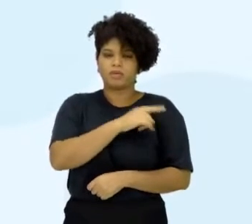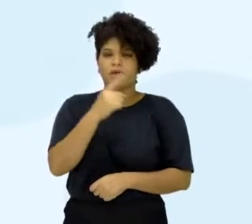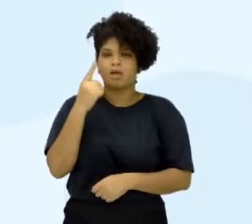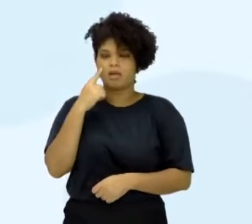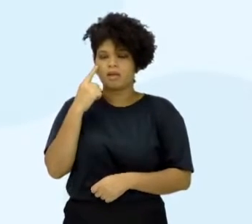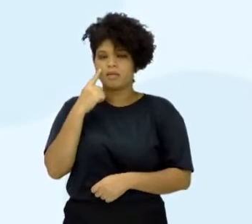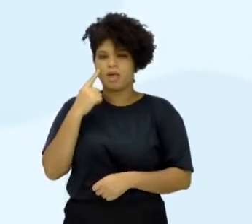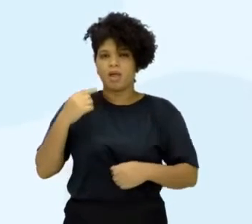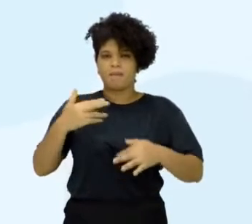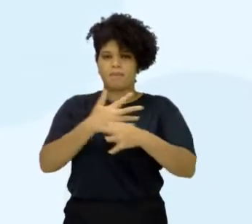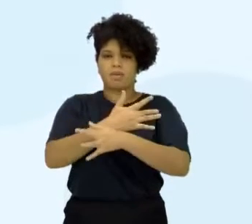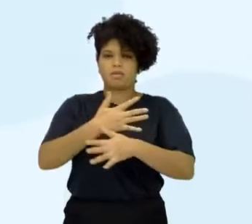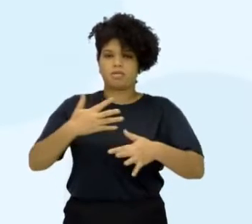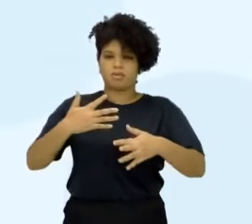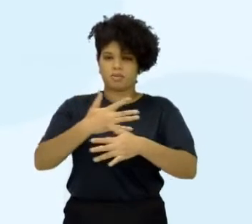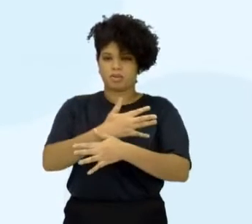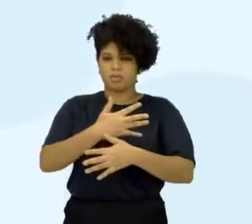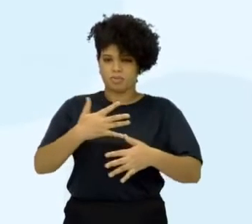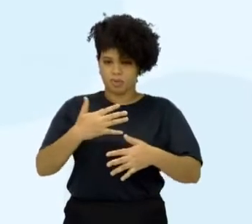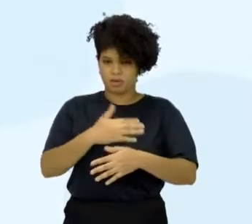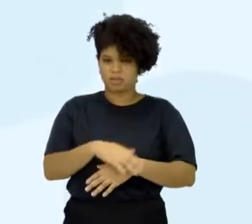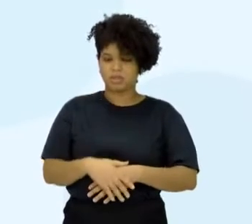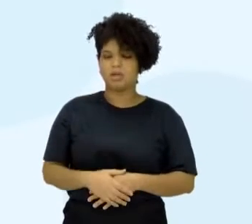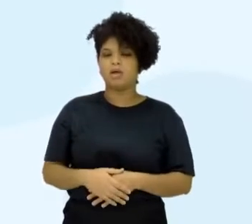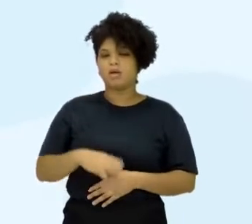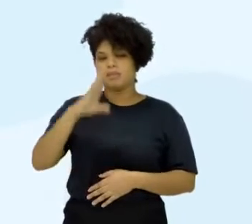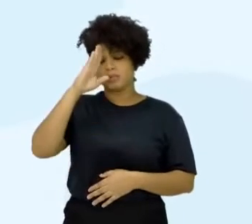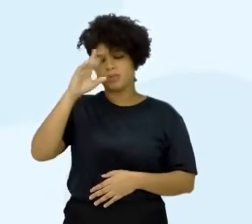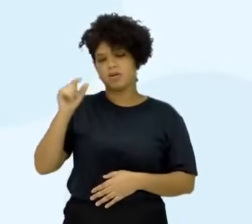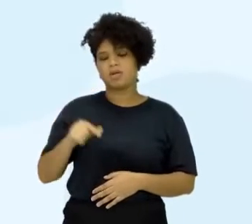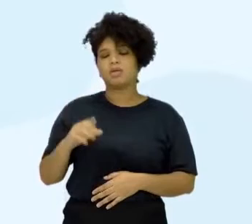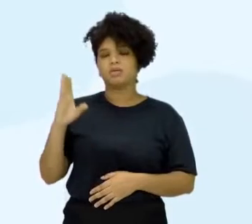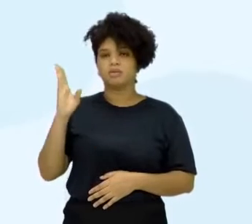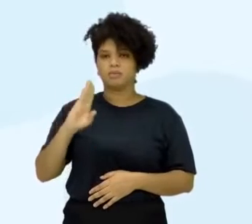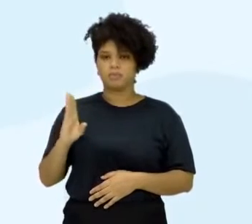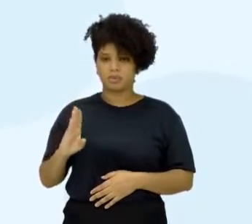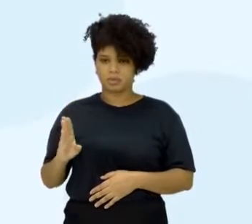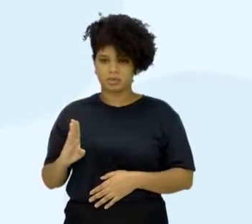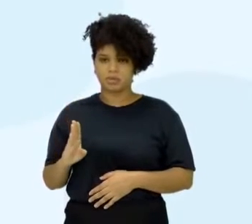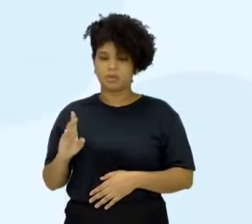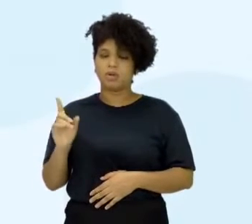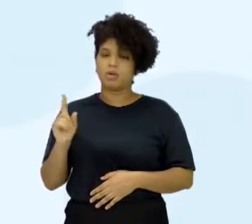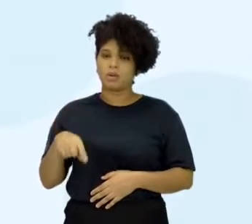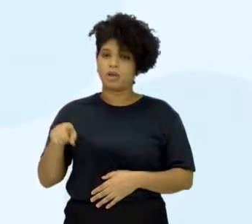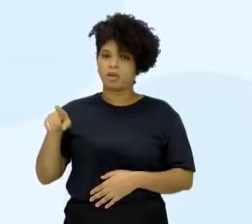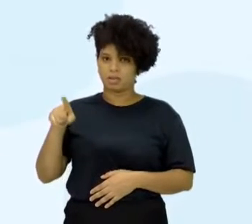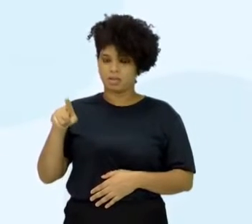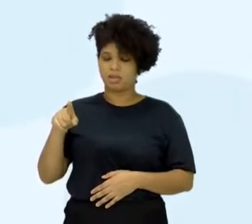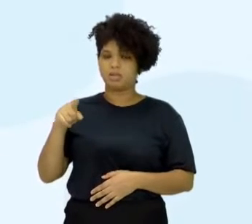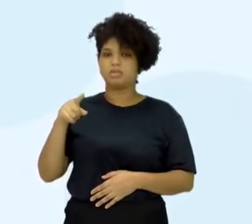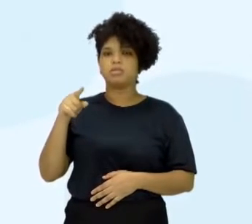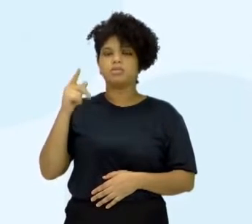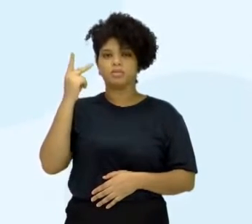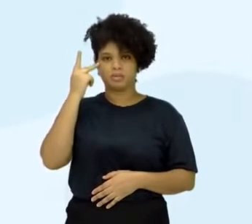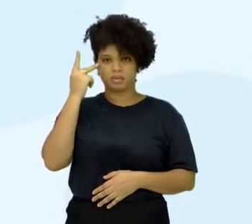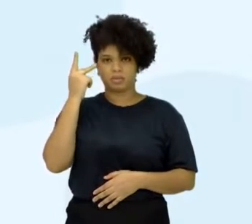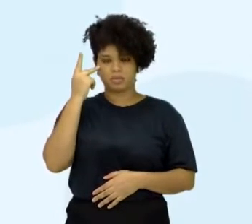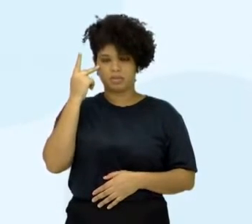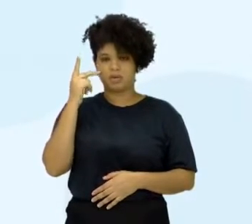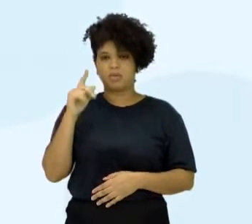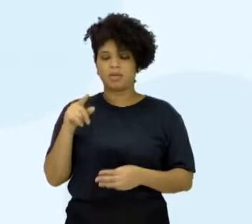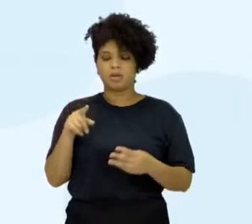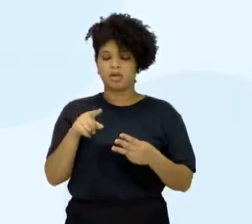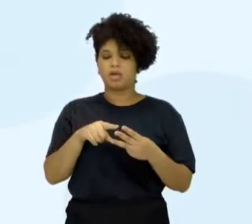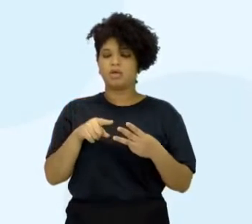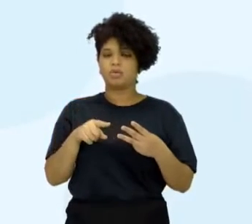metrópoles aí, chamadas aí, a única grande metrópole nacional que nós temos no Brasil é a cidade de São Paulo, né? E nós temos duas